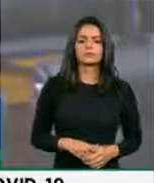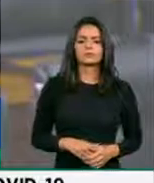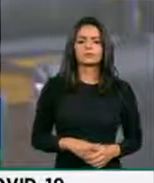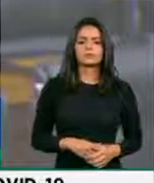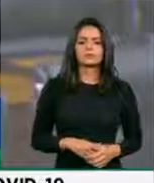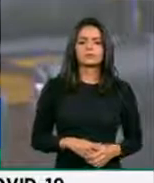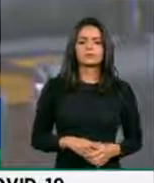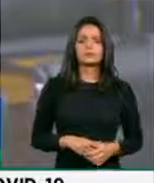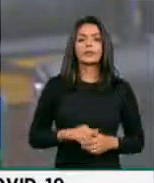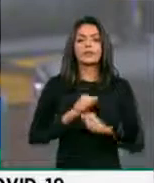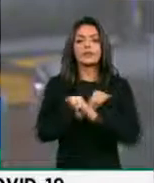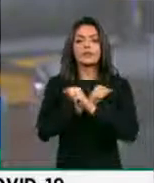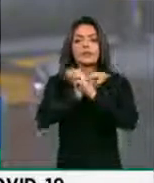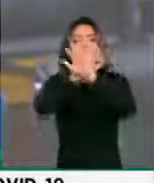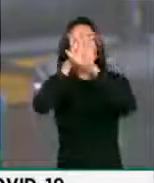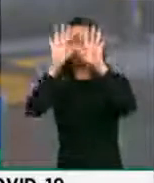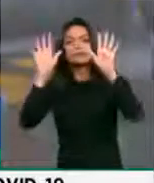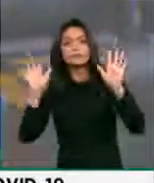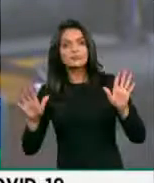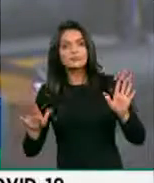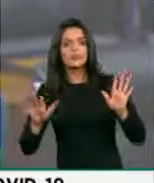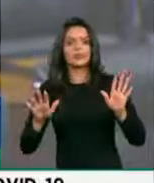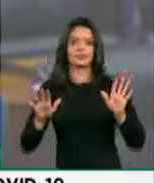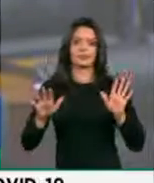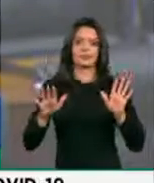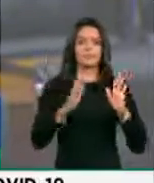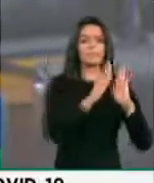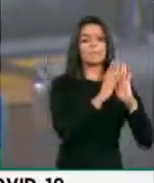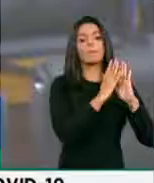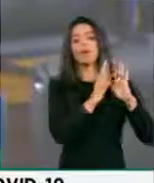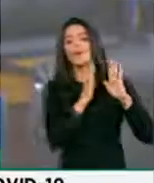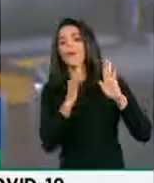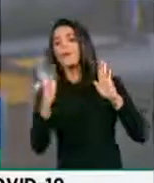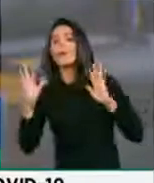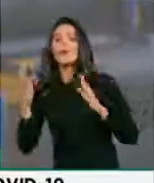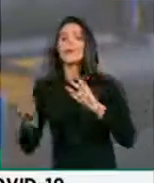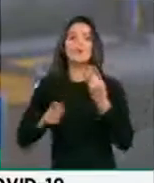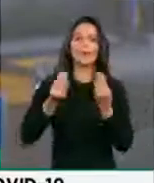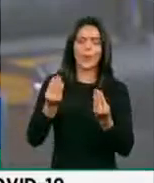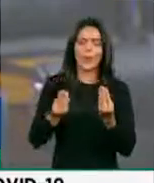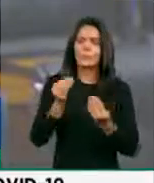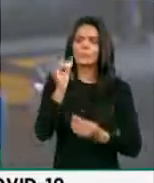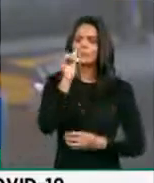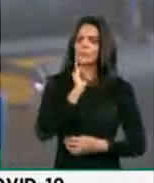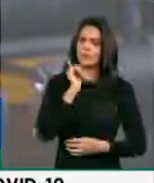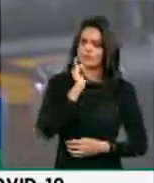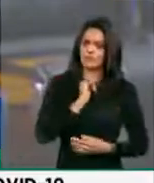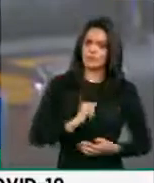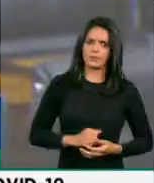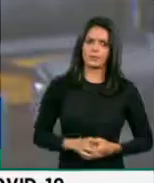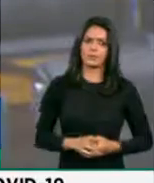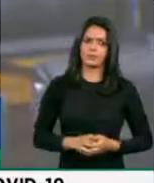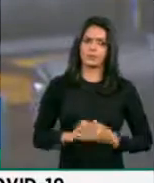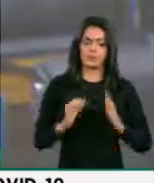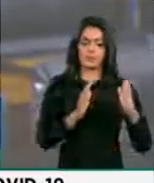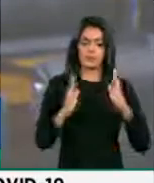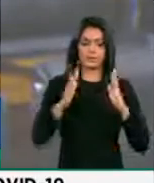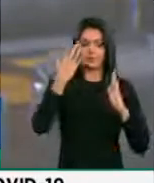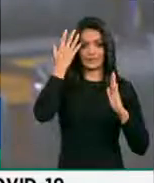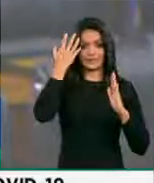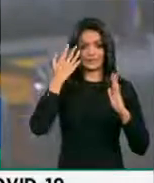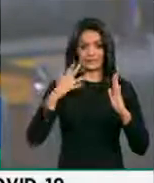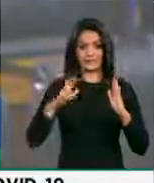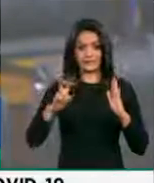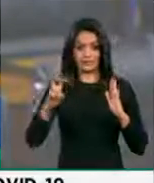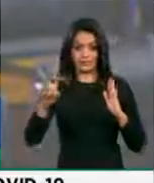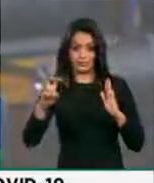de dar mais transparência para o processo, né? Então, nós estamos, por exemplo, destacando que num período de 5 dias, no máximo, você